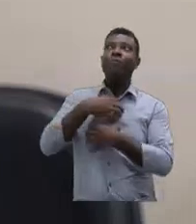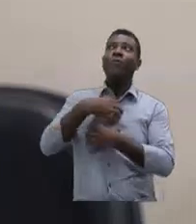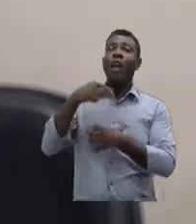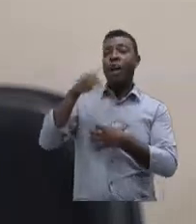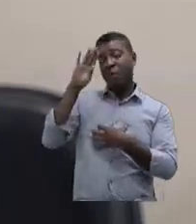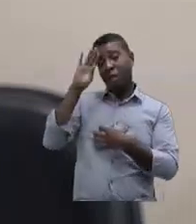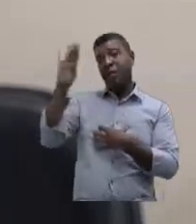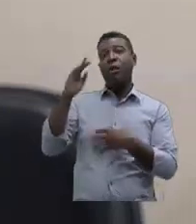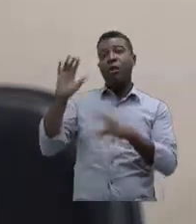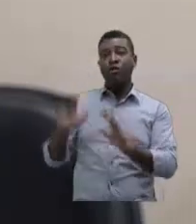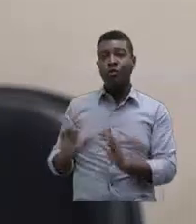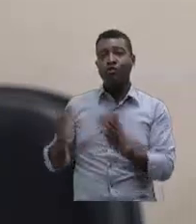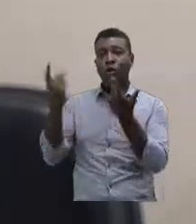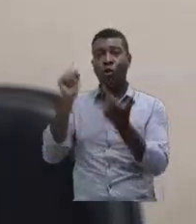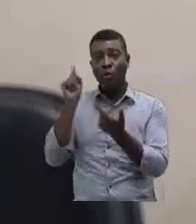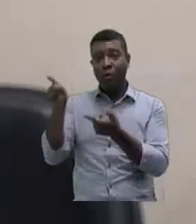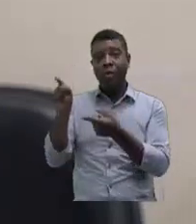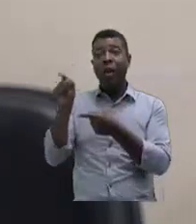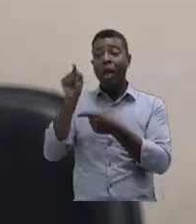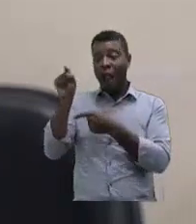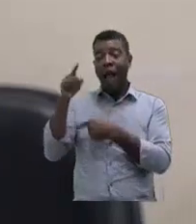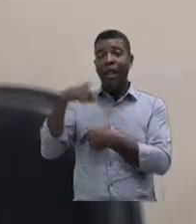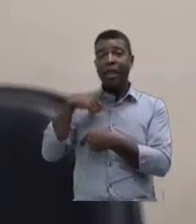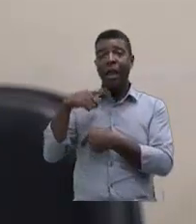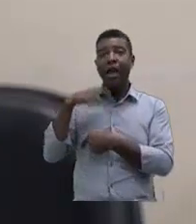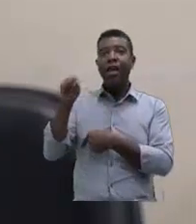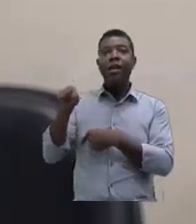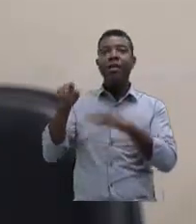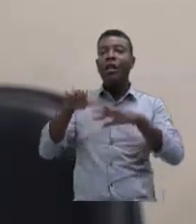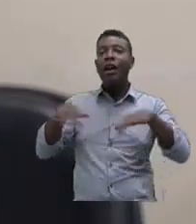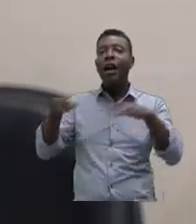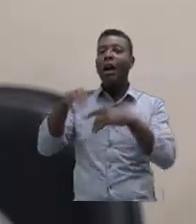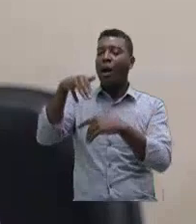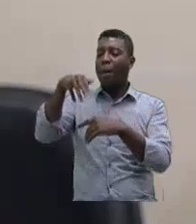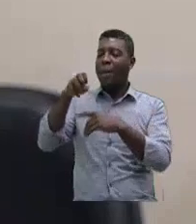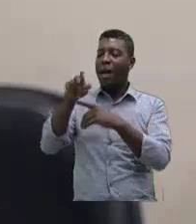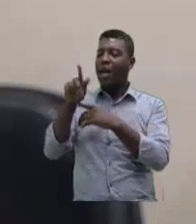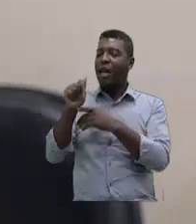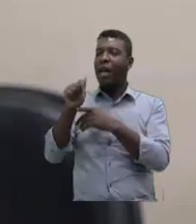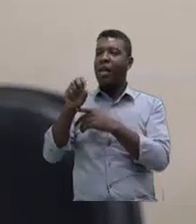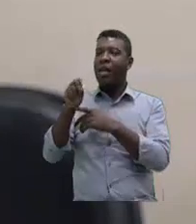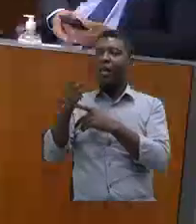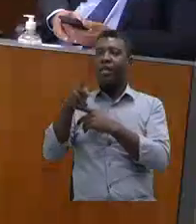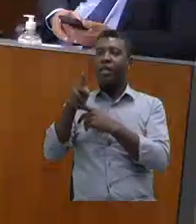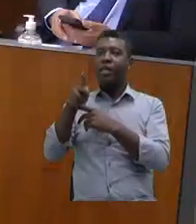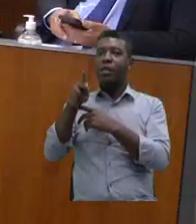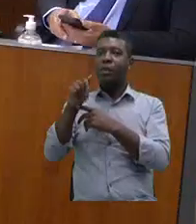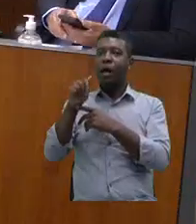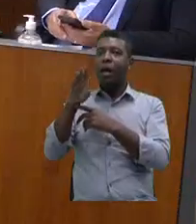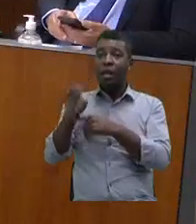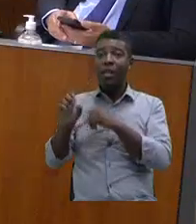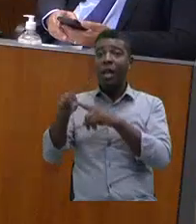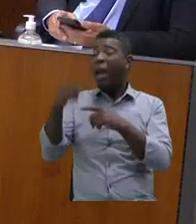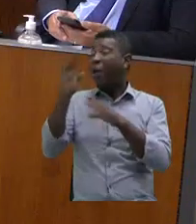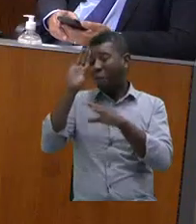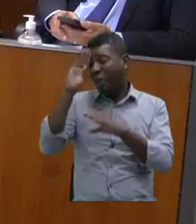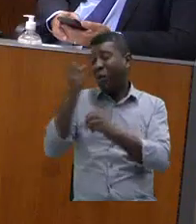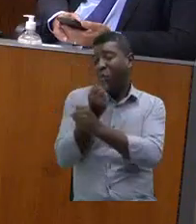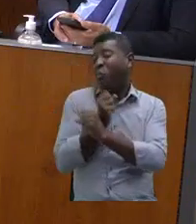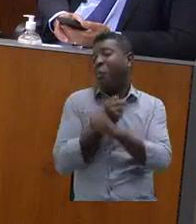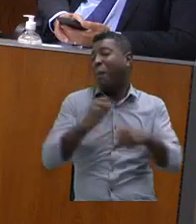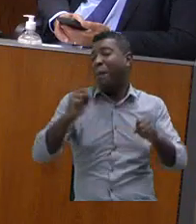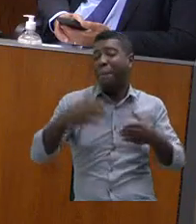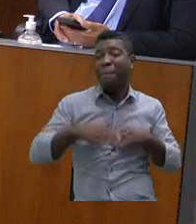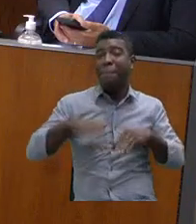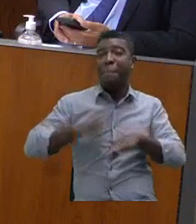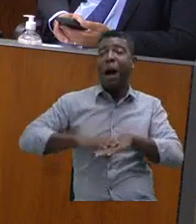shows. Inclusive, lá nós temos o Mega Space, que é o maior centro de eventos da América Latina. Nós temos também a